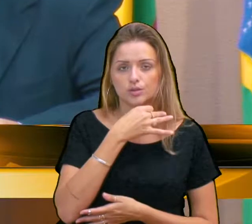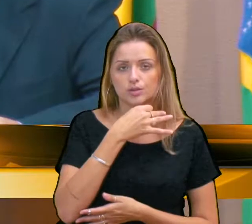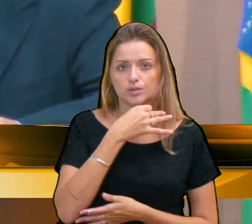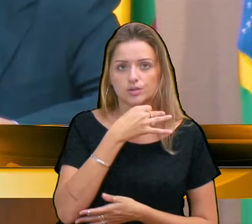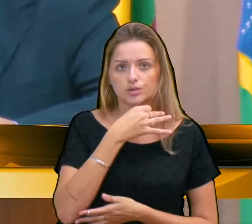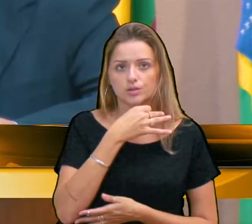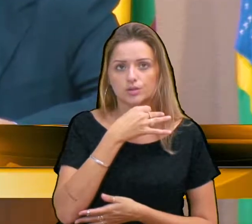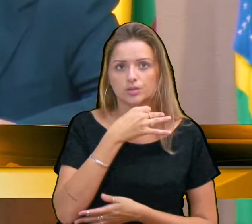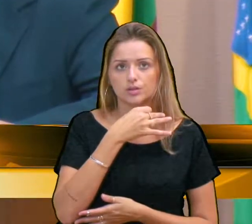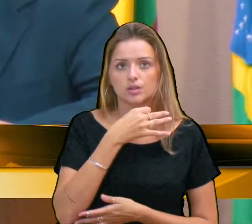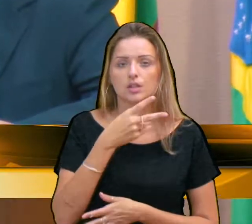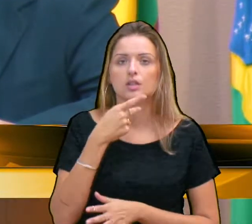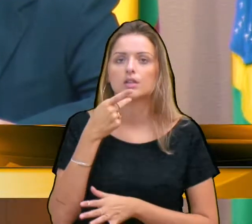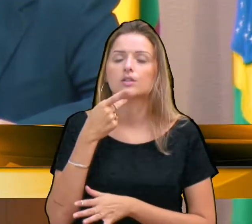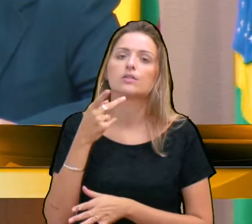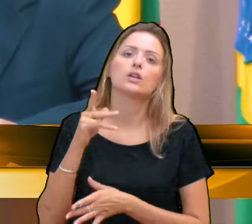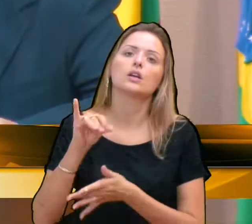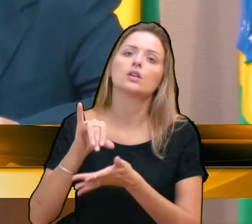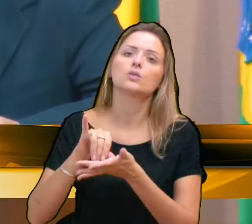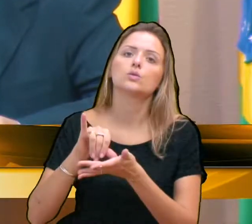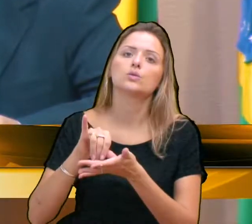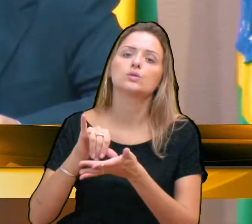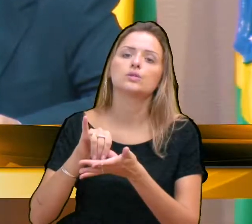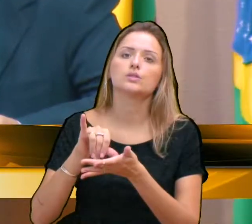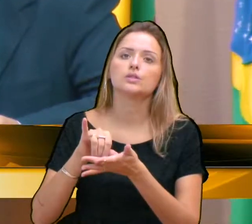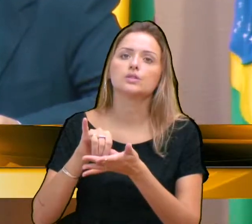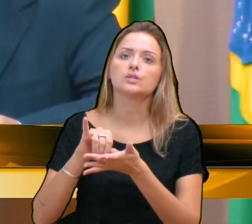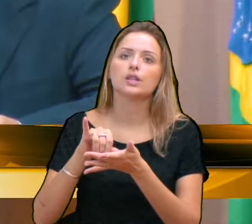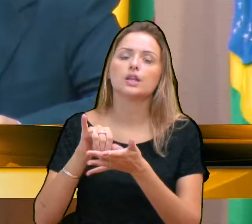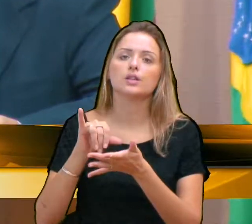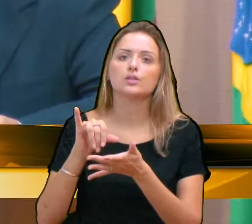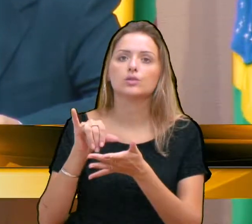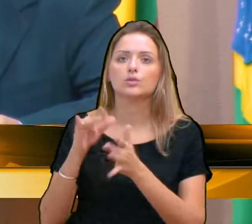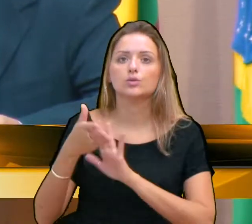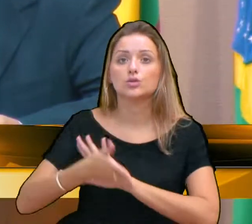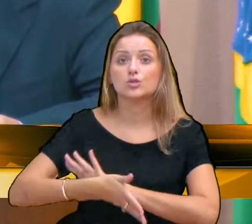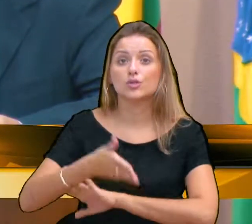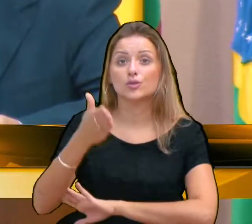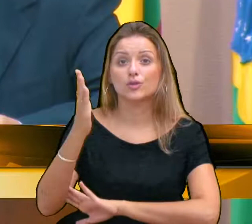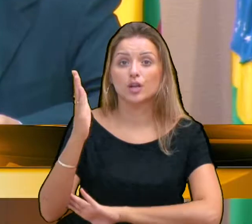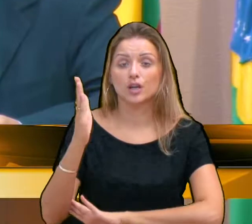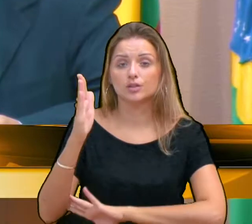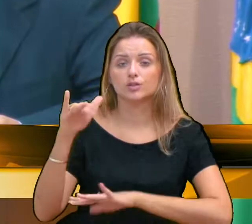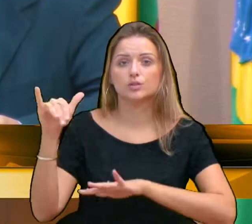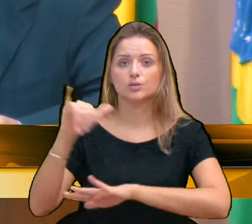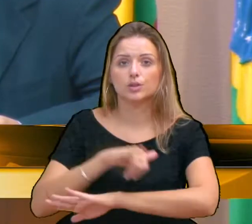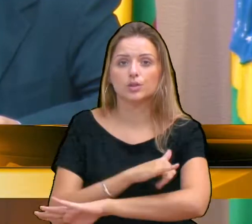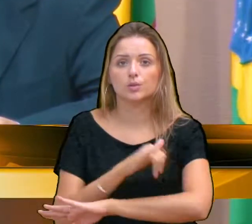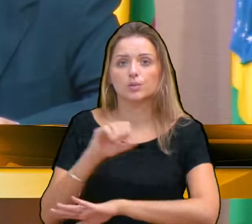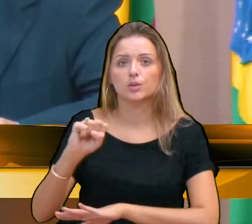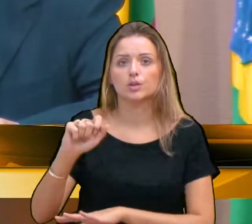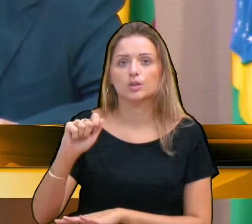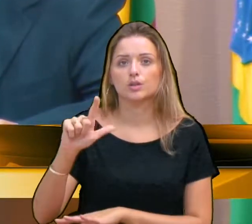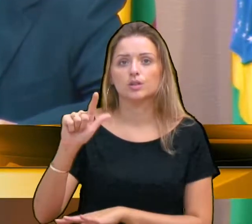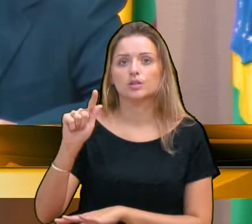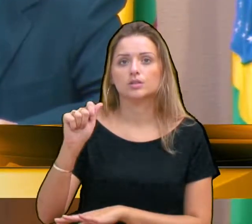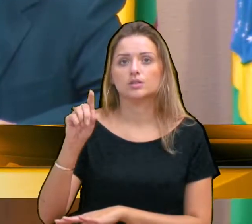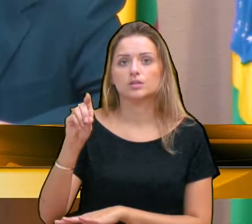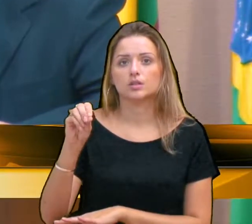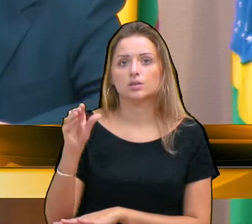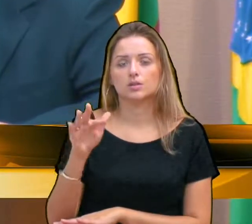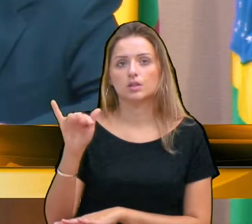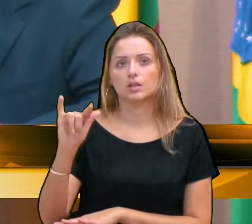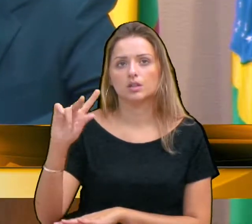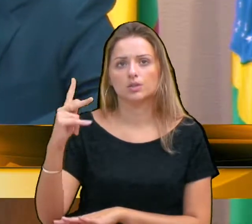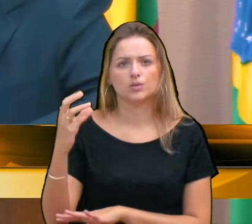se reporte ao Centro de Orientação do Viajante no aeroporto Salgado Filho, que é a emissão do Certificado Internacional de Vacinação. Então era feito aqui